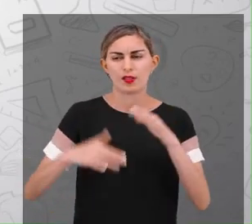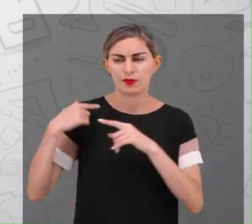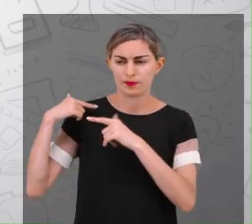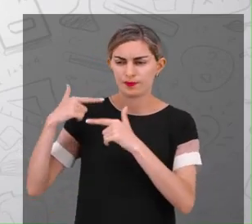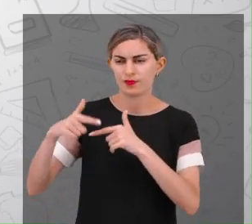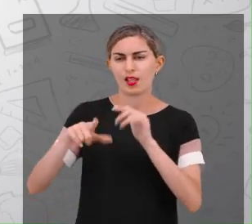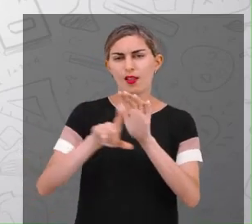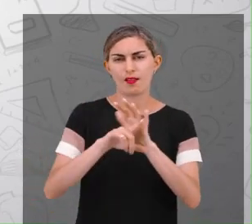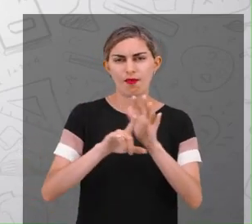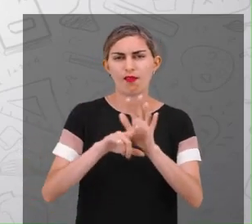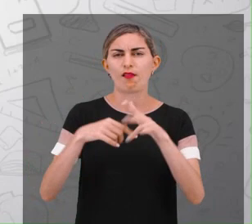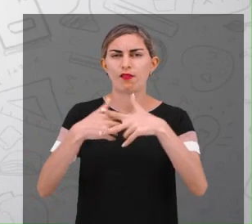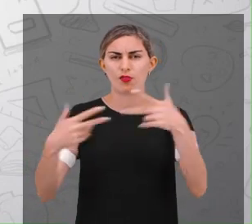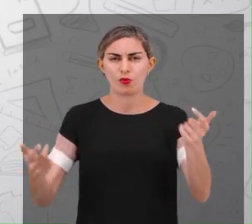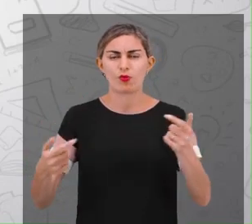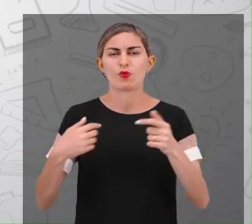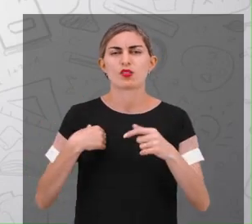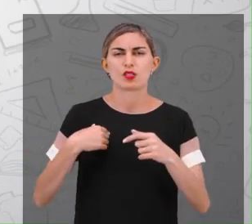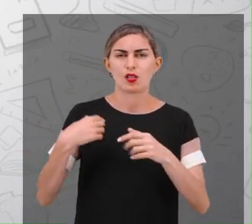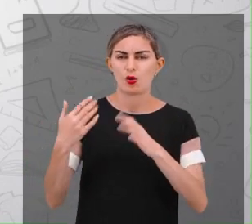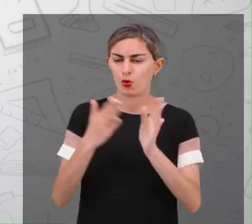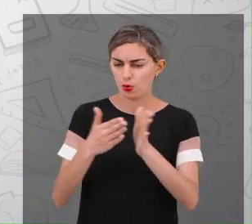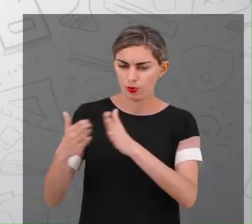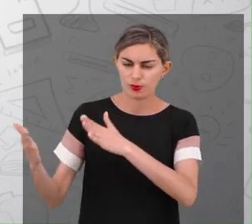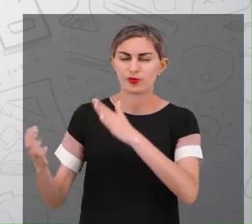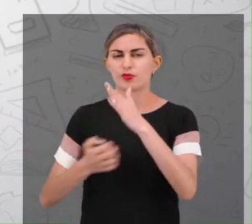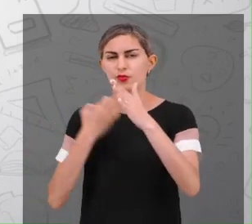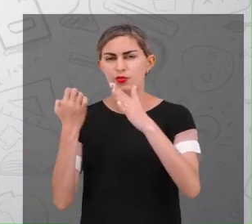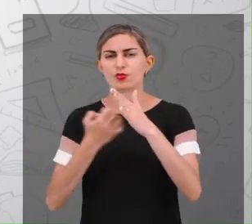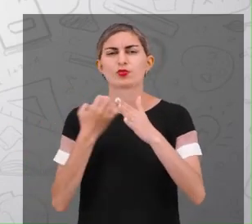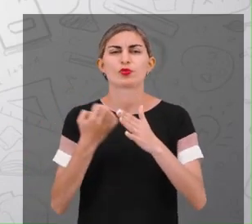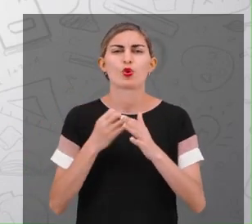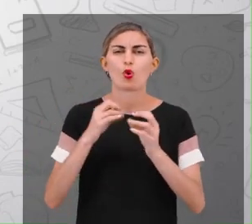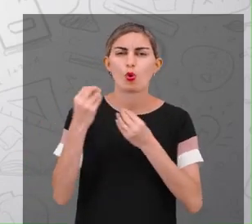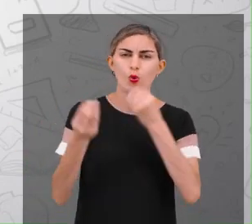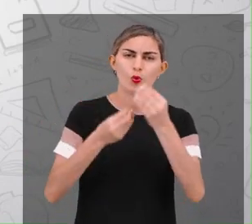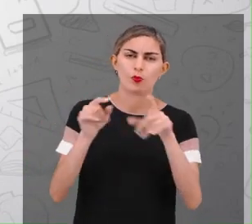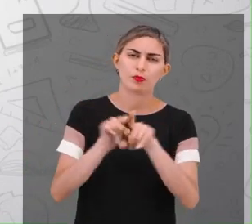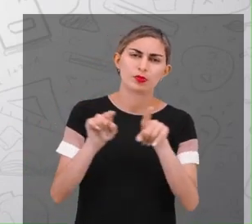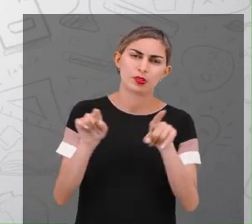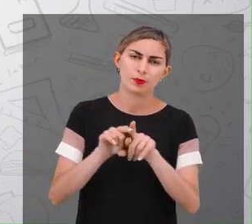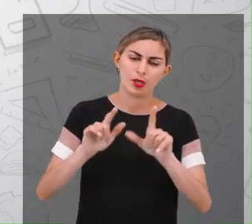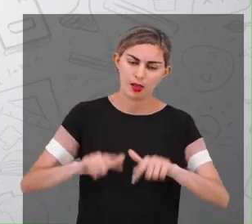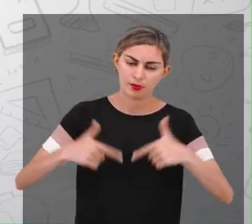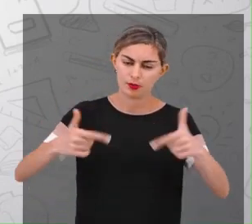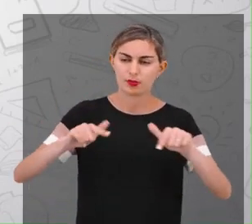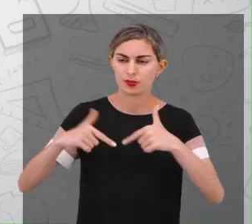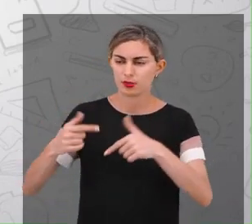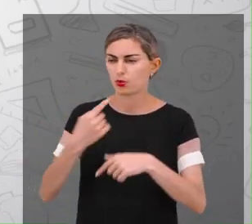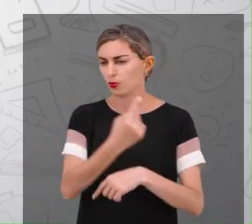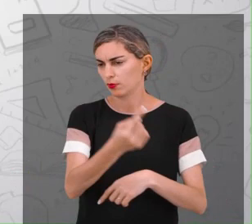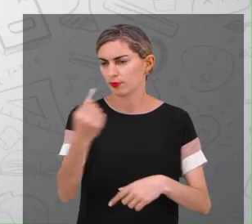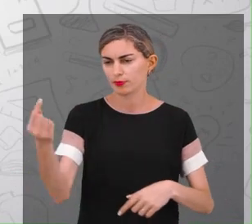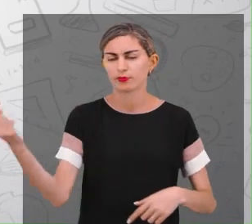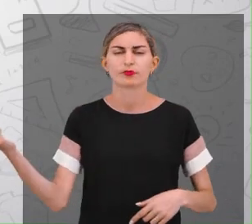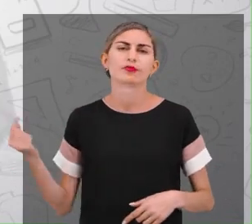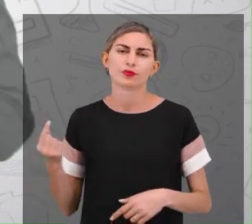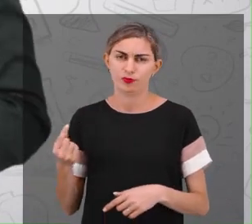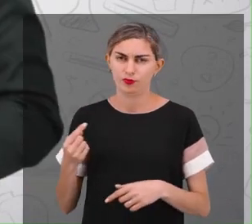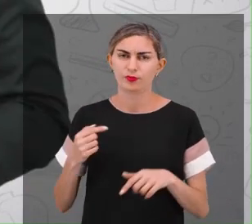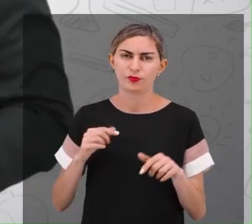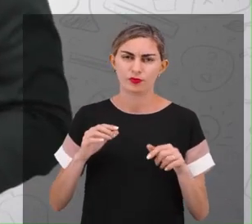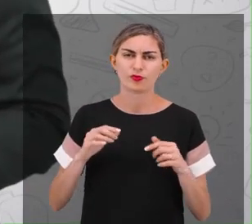as diretrizes assumidas pela organização diante de seus stakeholders, como até mesmo as ações individuais de seus